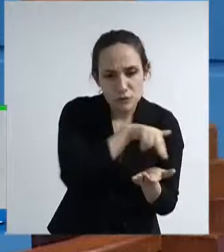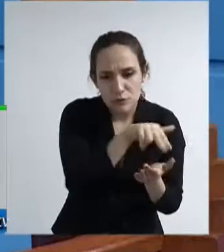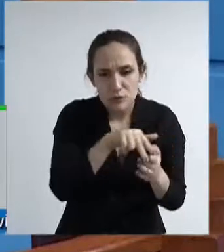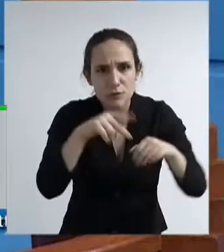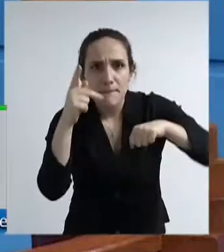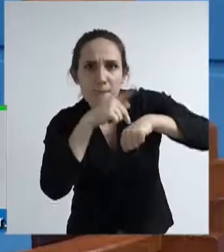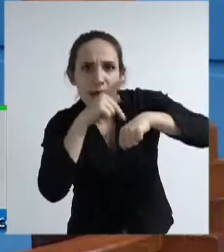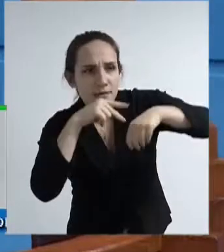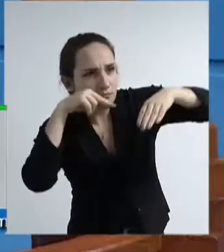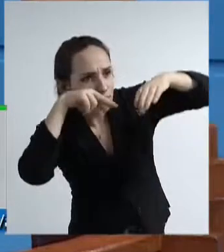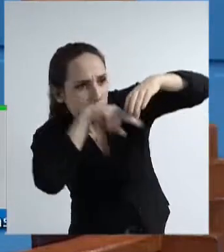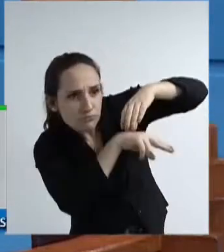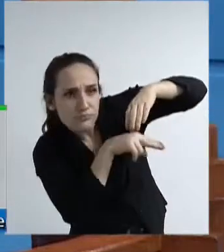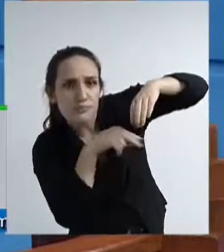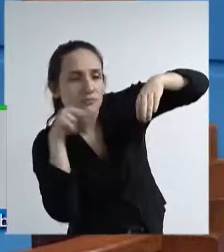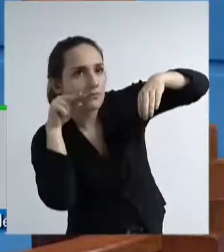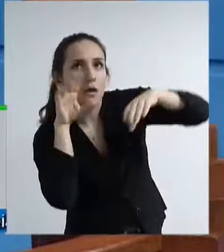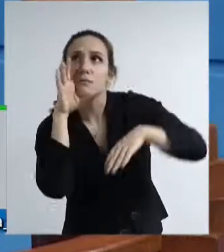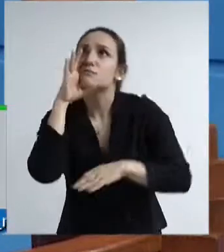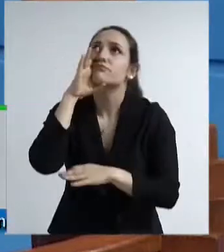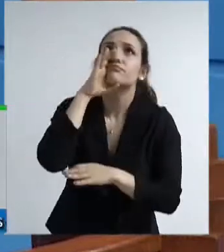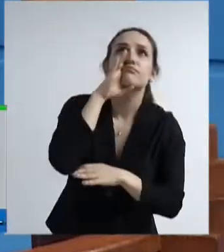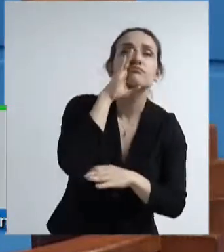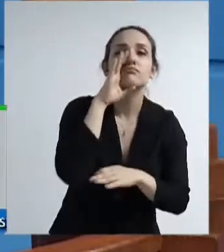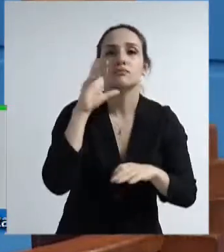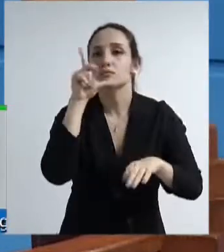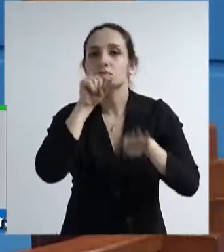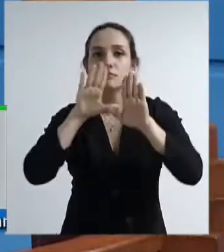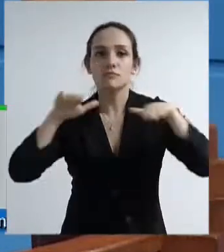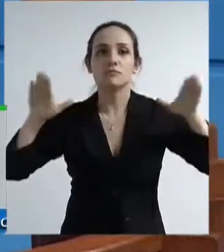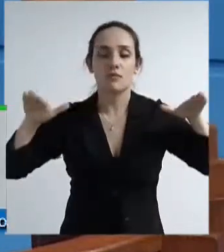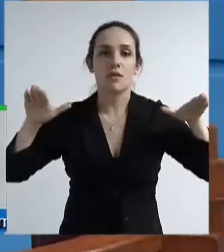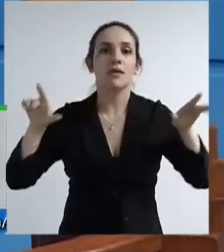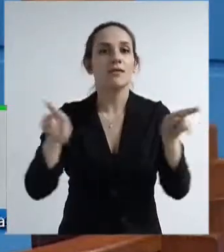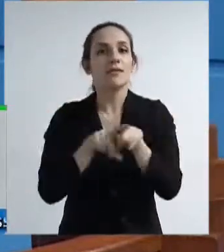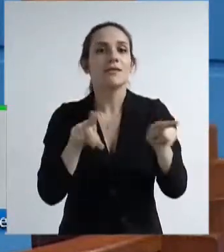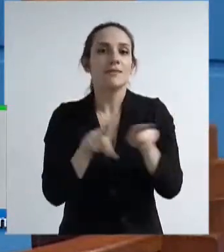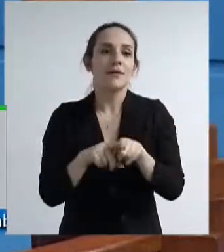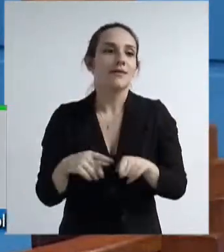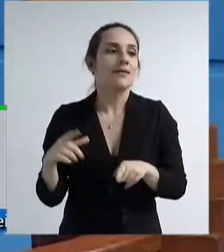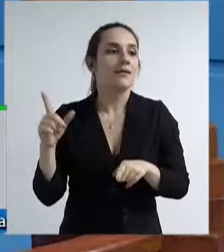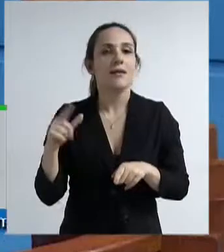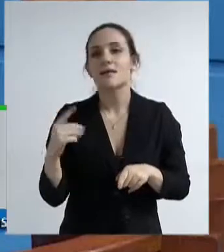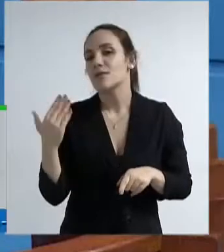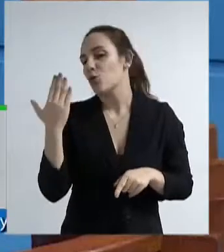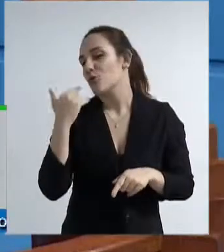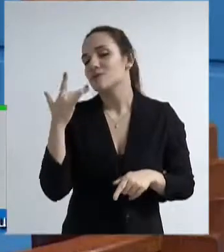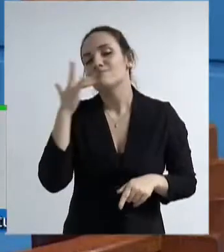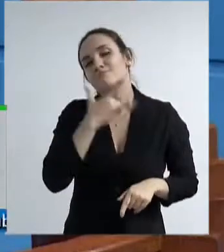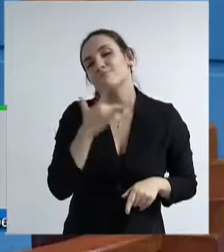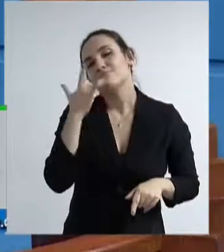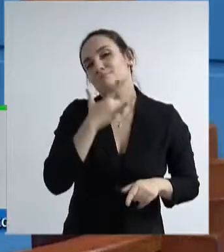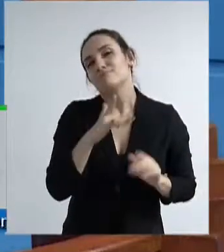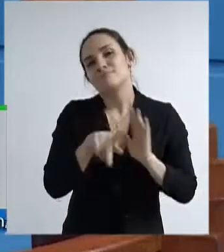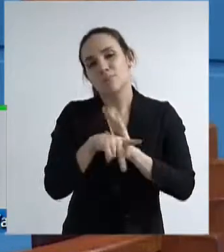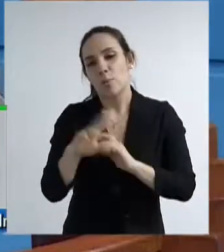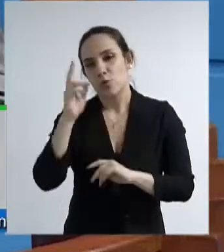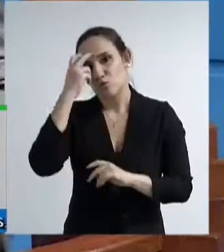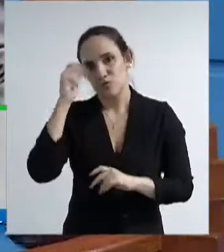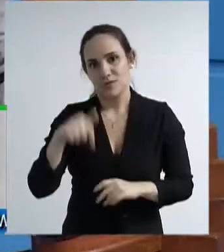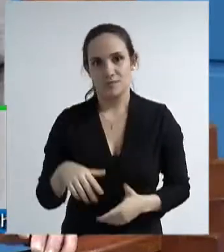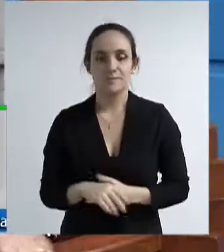grutas, observação de aves e também experimentar as delícias da nossa gastronomia e também da nossa